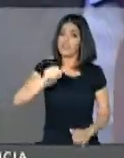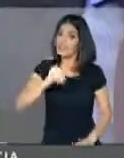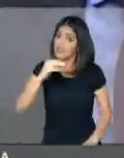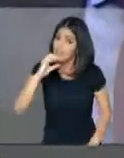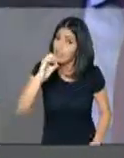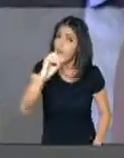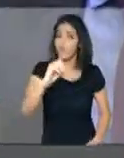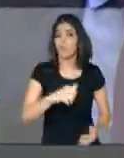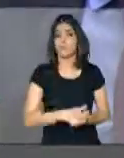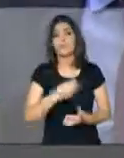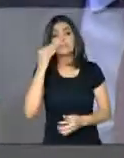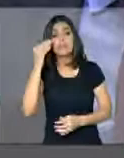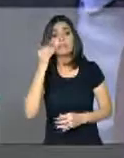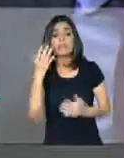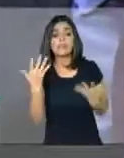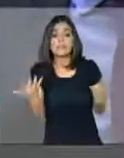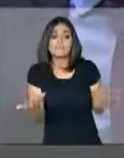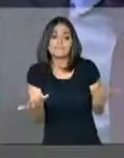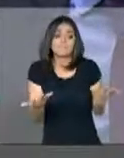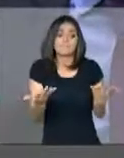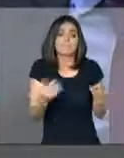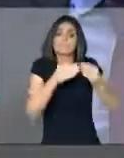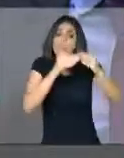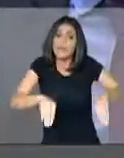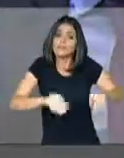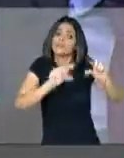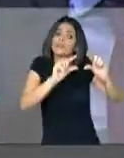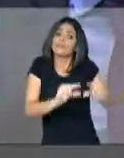não, né, para tentar minimizar aí o